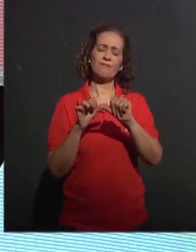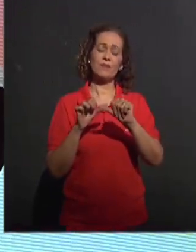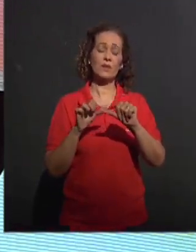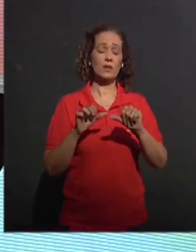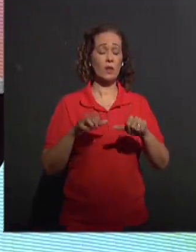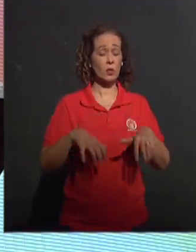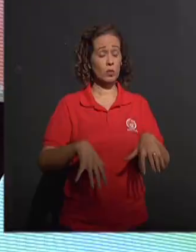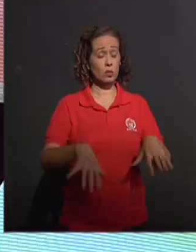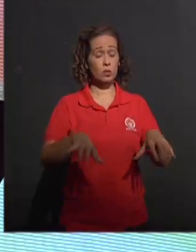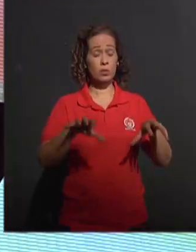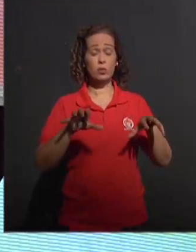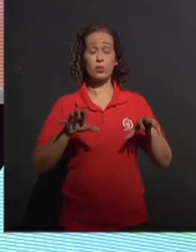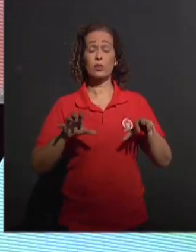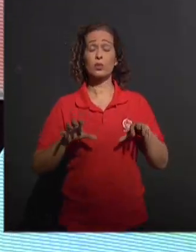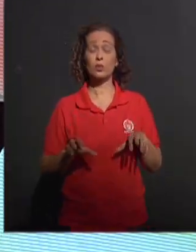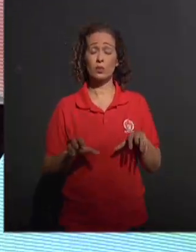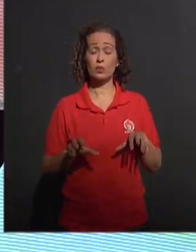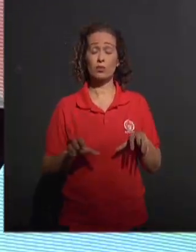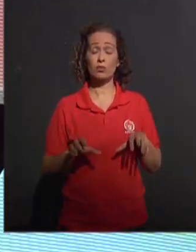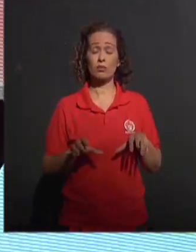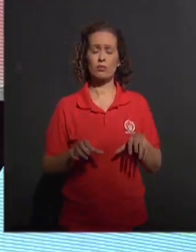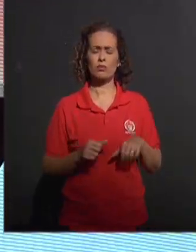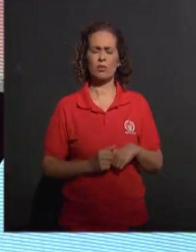Não é Satanás nem seus demônios,